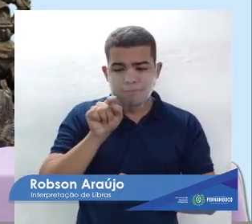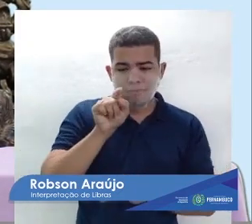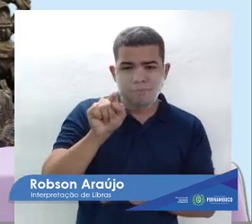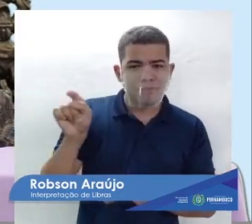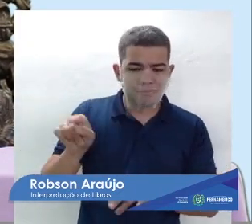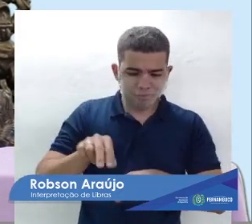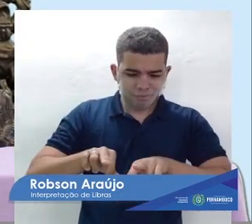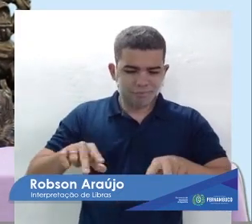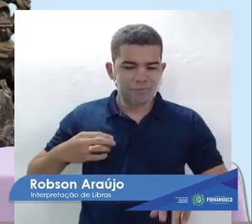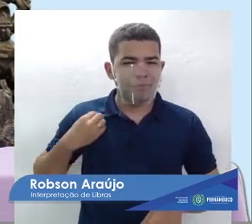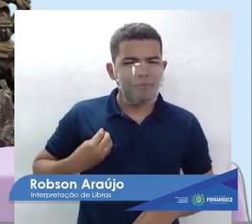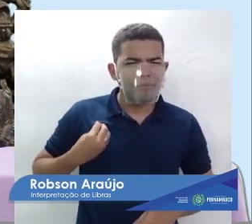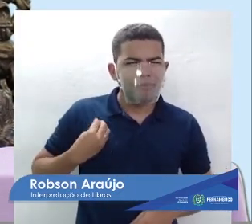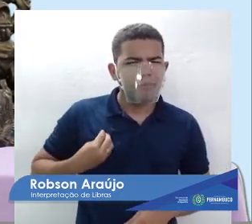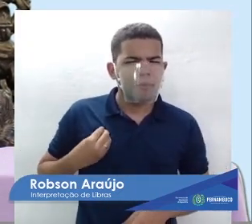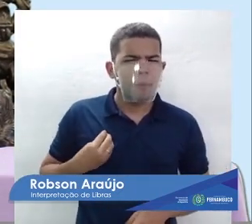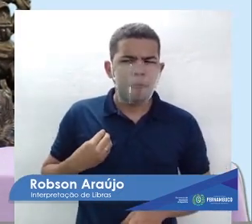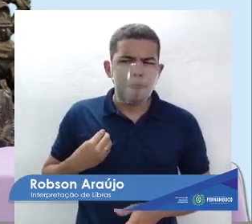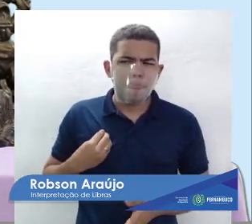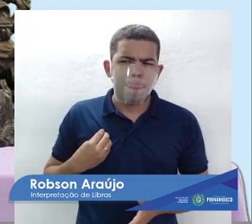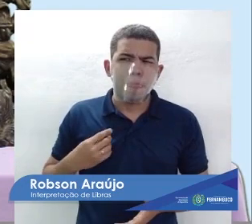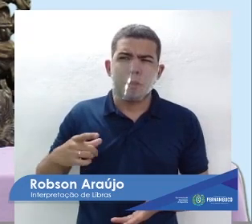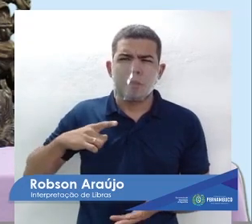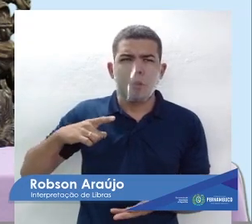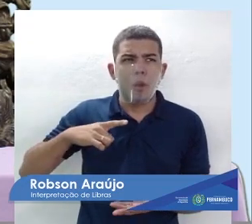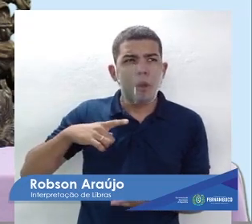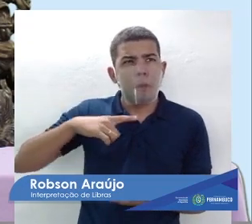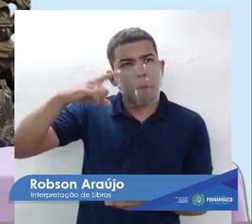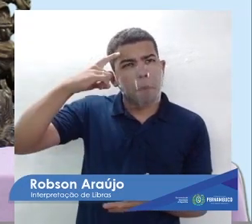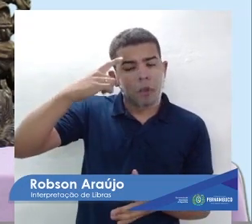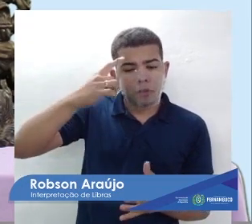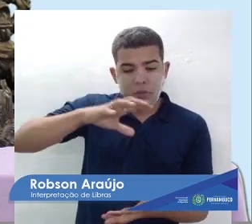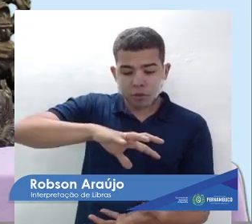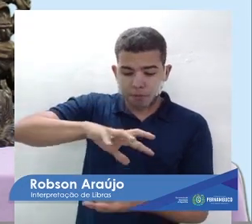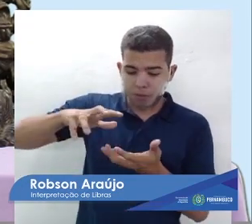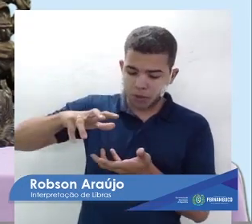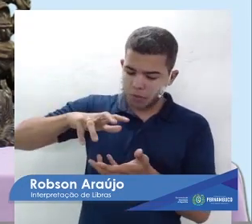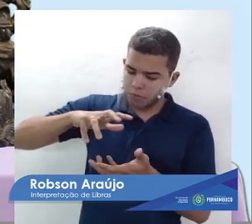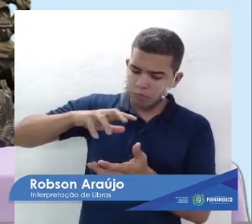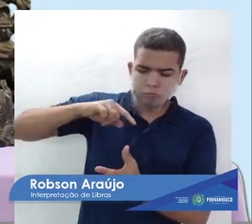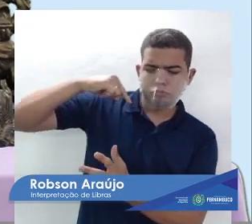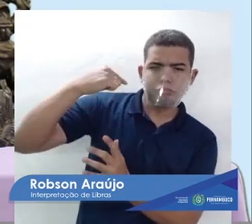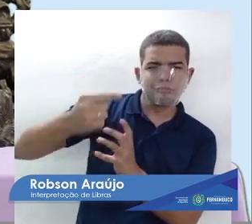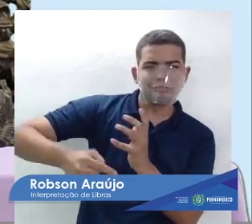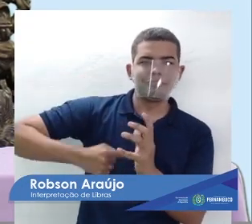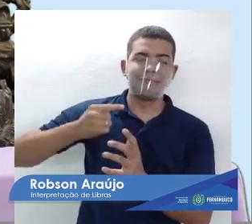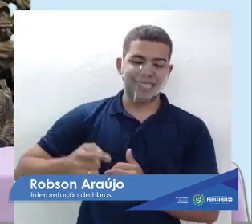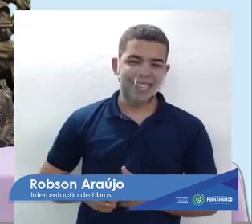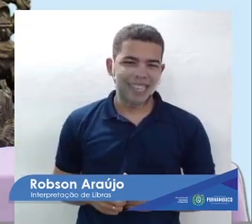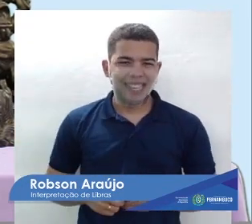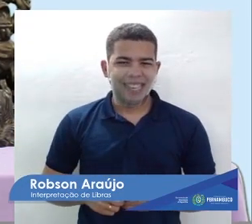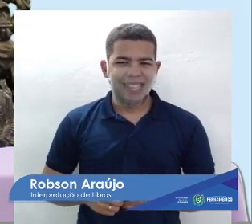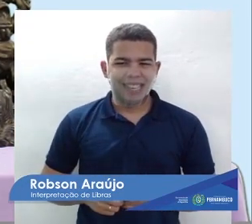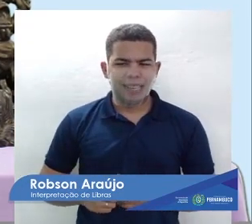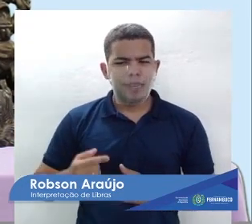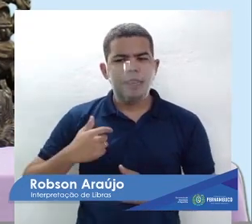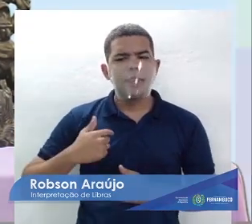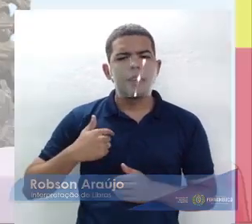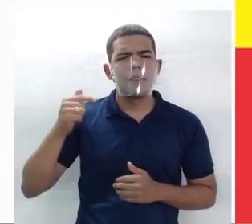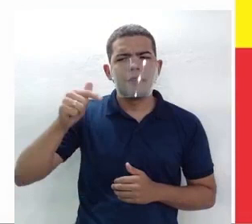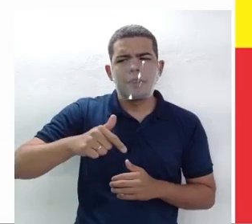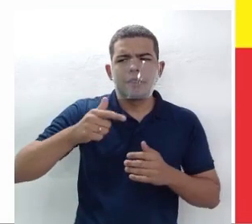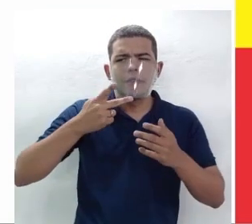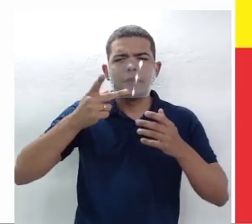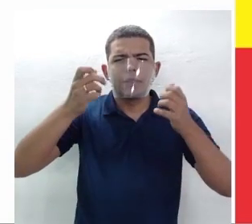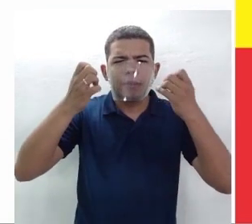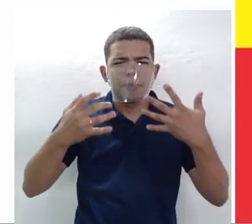vivos, a gente pensa, lógico, como um planeta como um todo. Então, para falar do planeta, eu vou